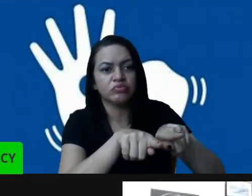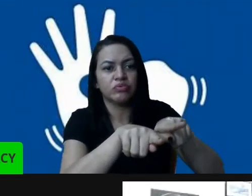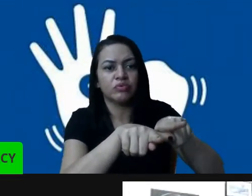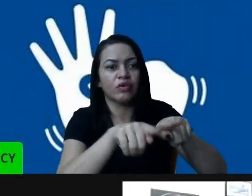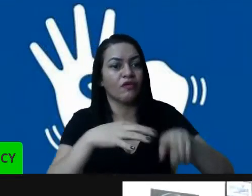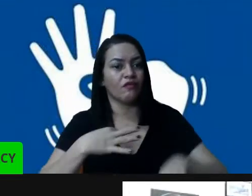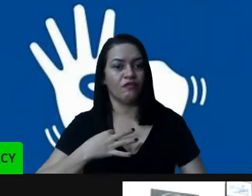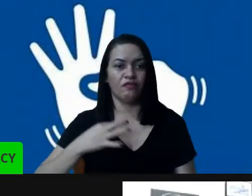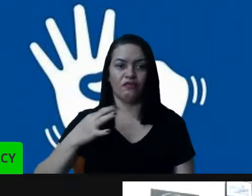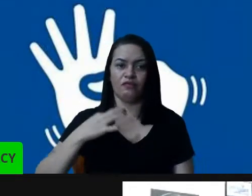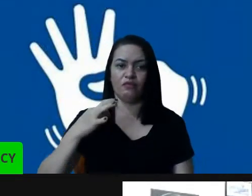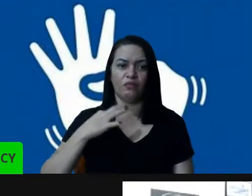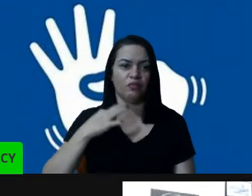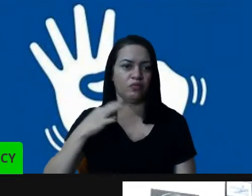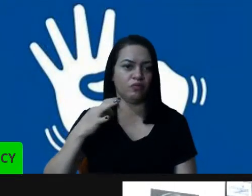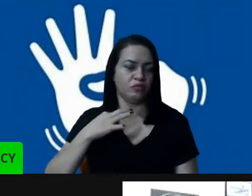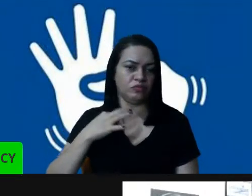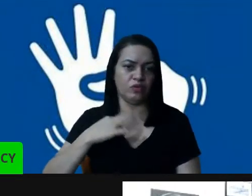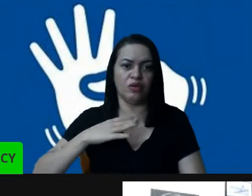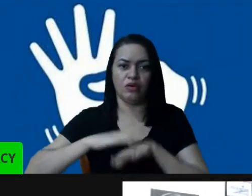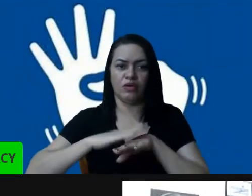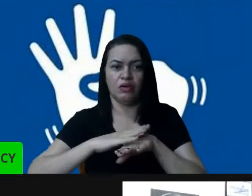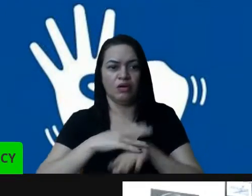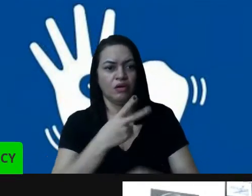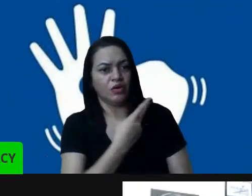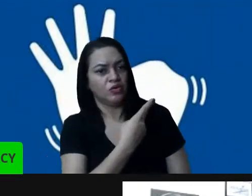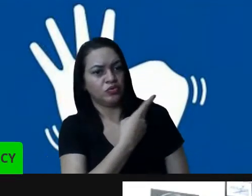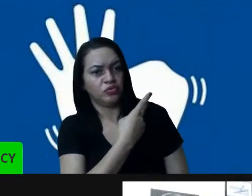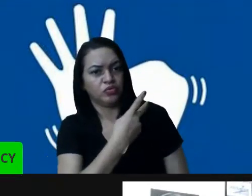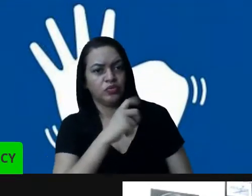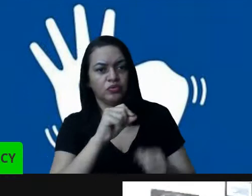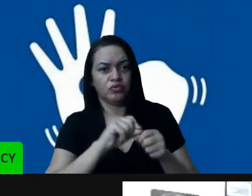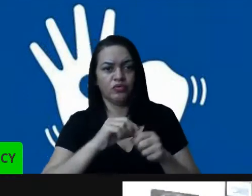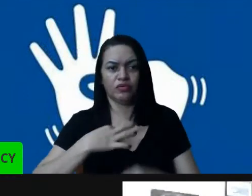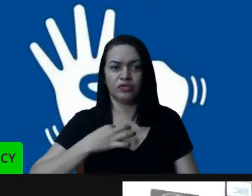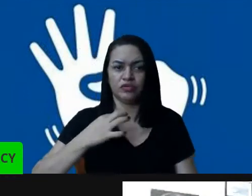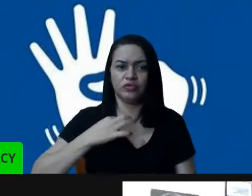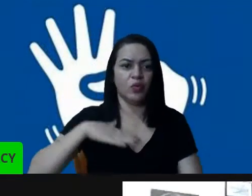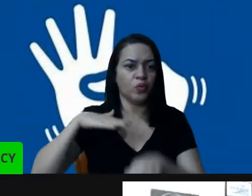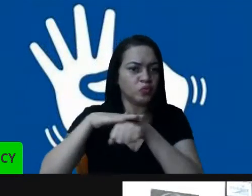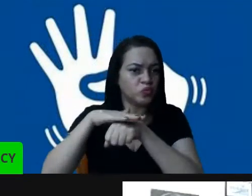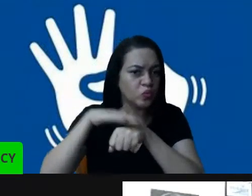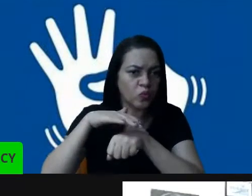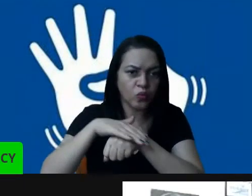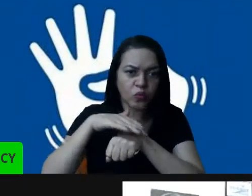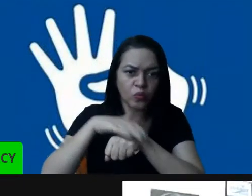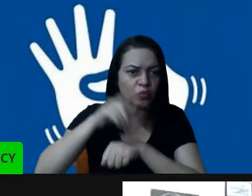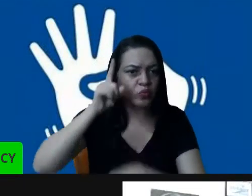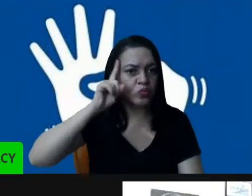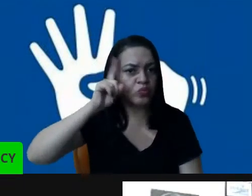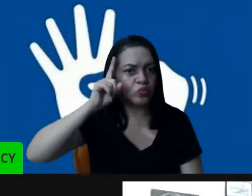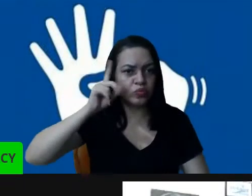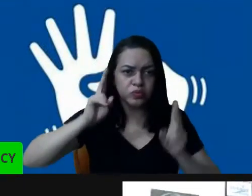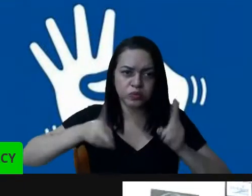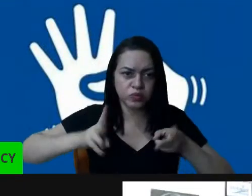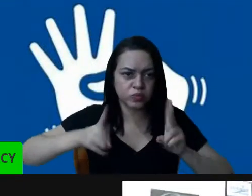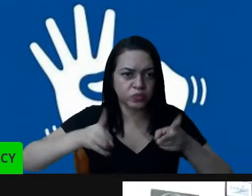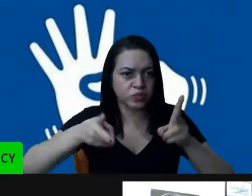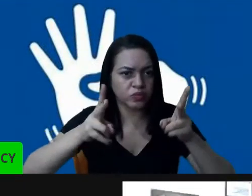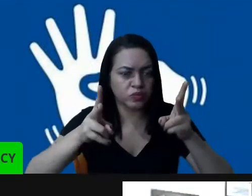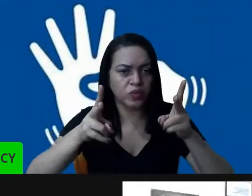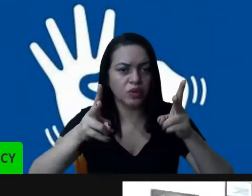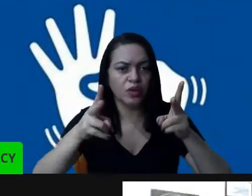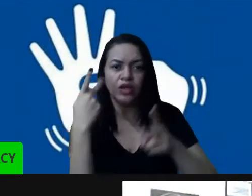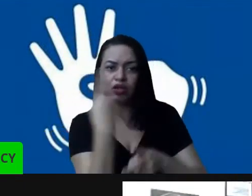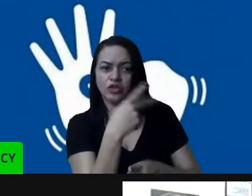voluntariamente, né? Então, eles estão fazendo essa tradução simultânea toda noite do jornal local de uma emissora que é